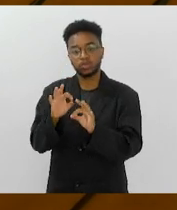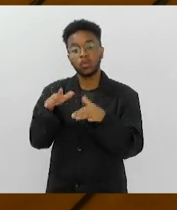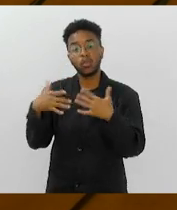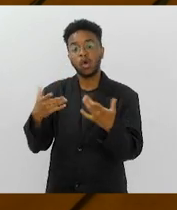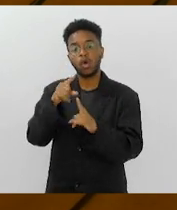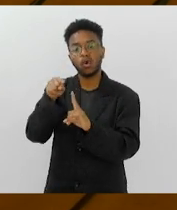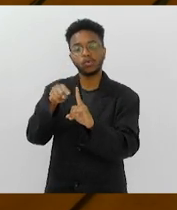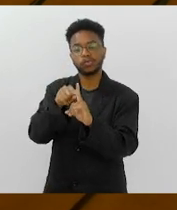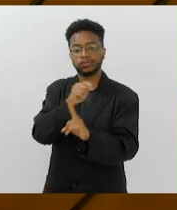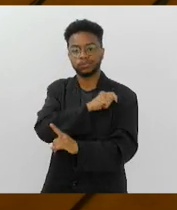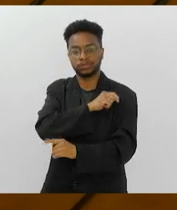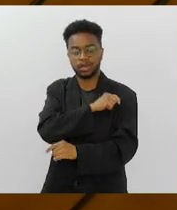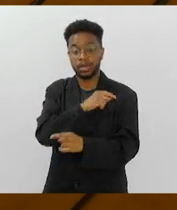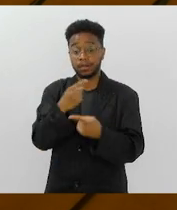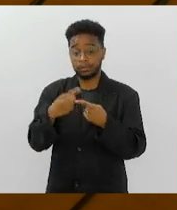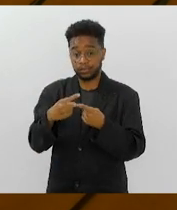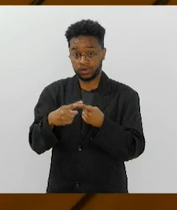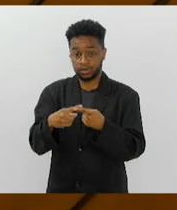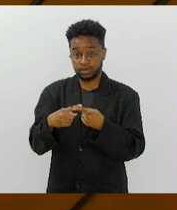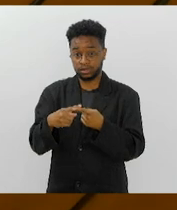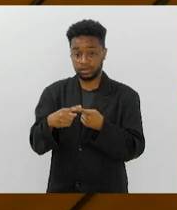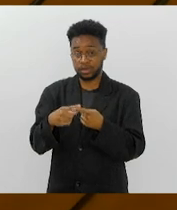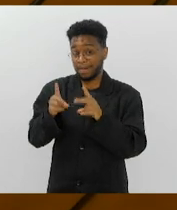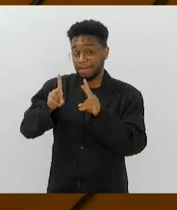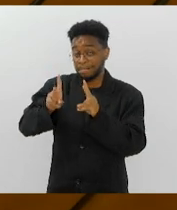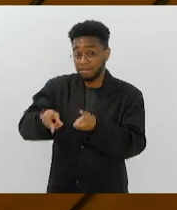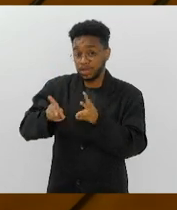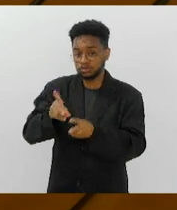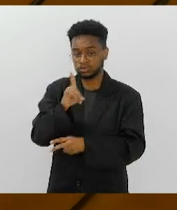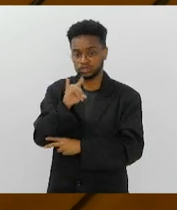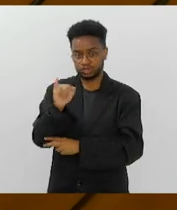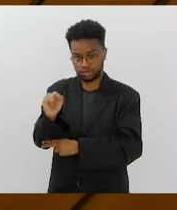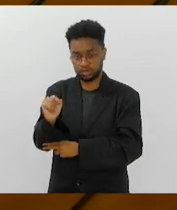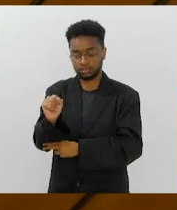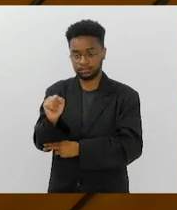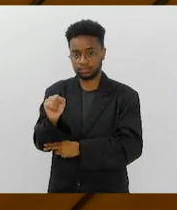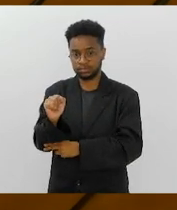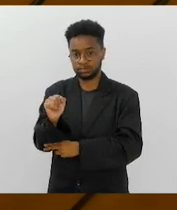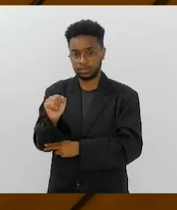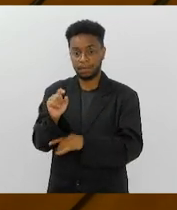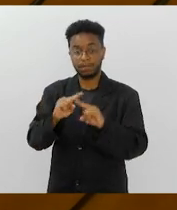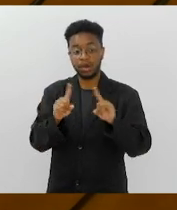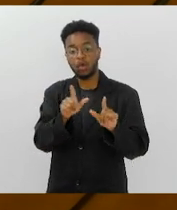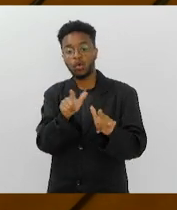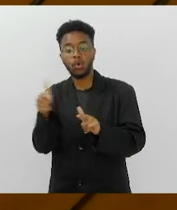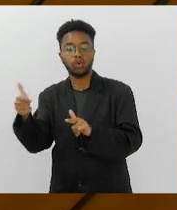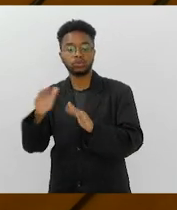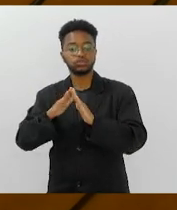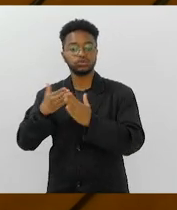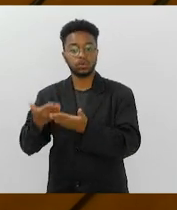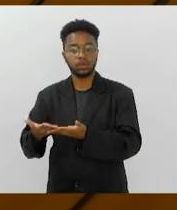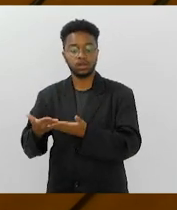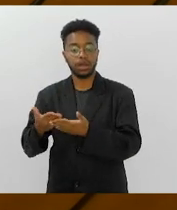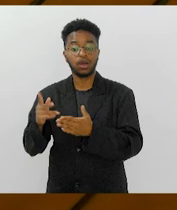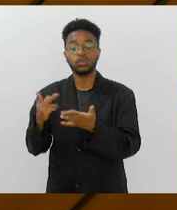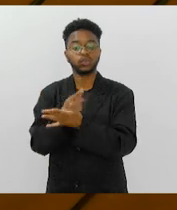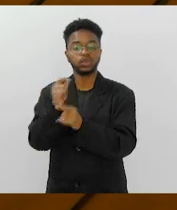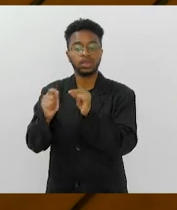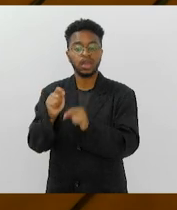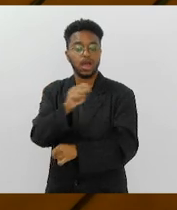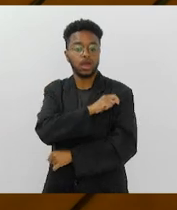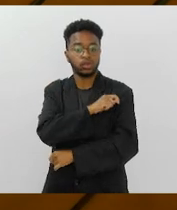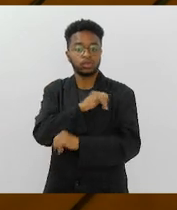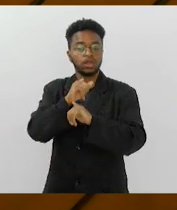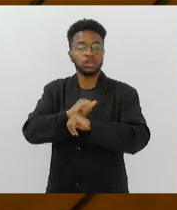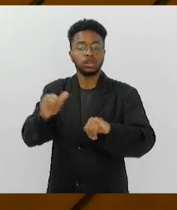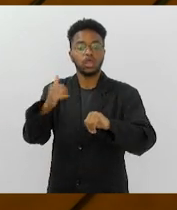Porque o que aconteceu na escola, no mesmo dia, né, em outra escola, o aluno simplesmente relatou que estava com a faca para